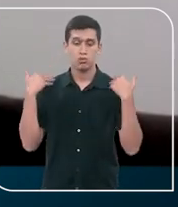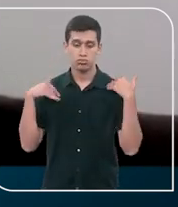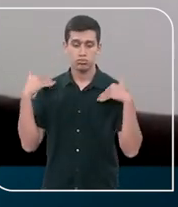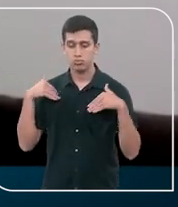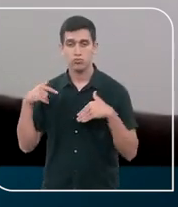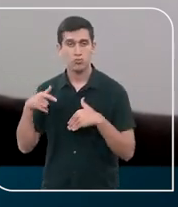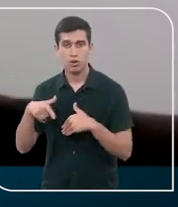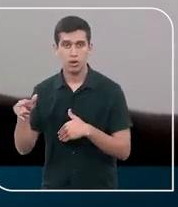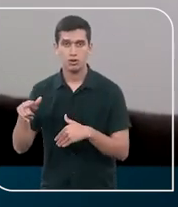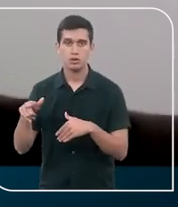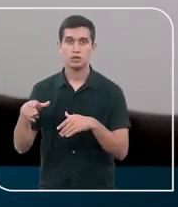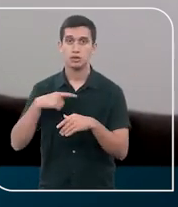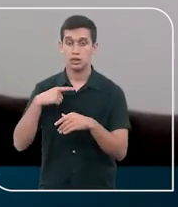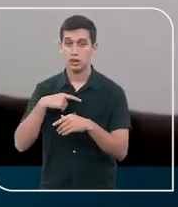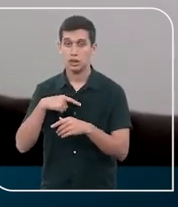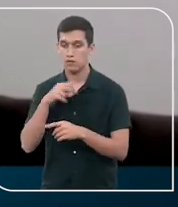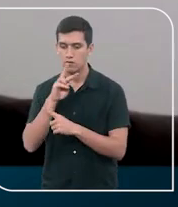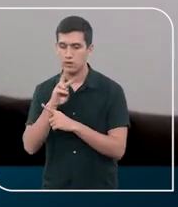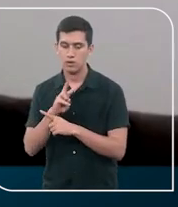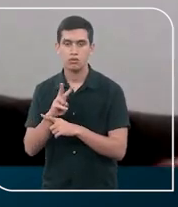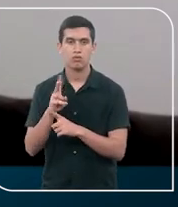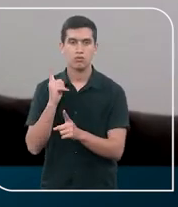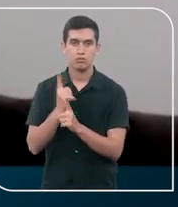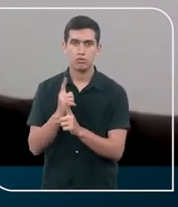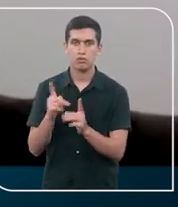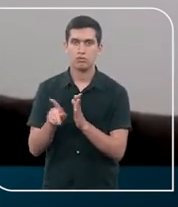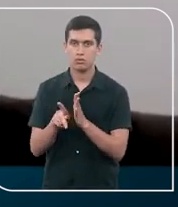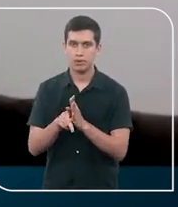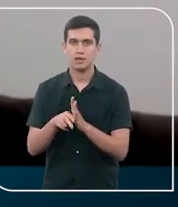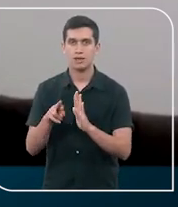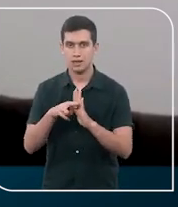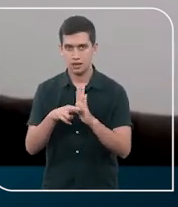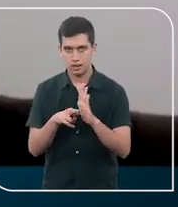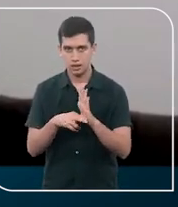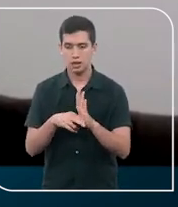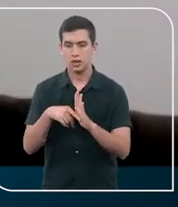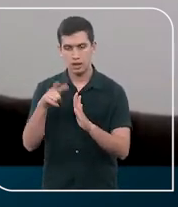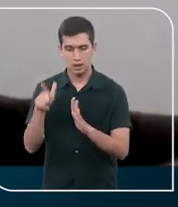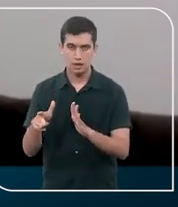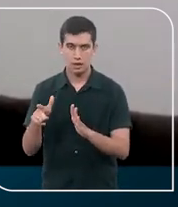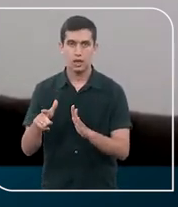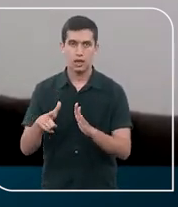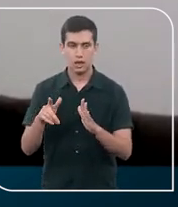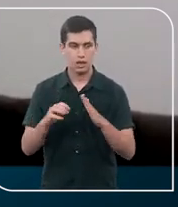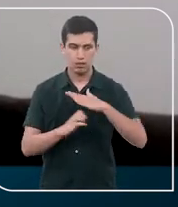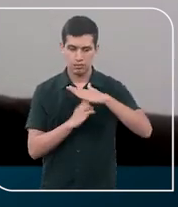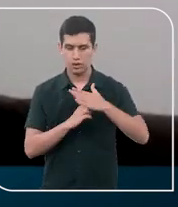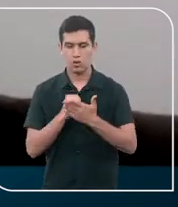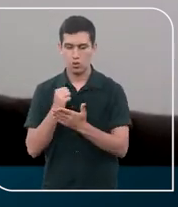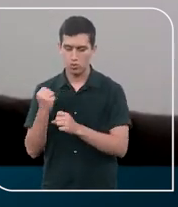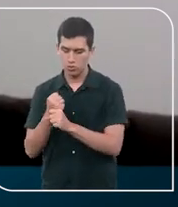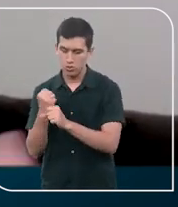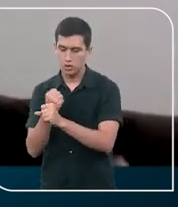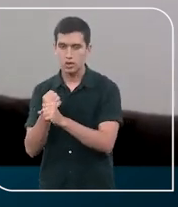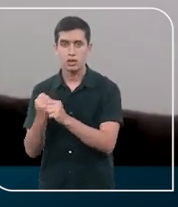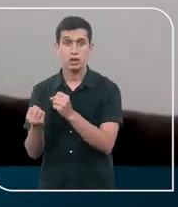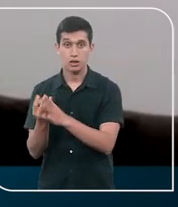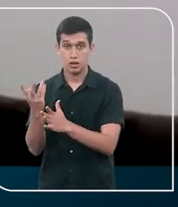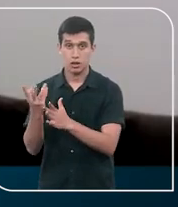uma relação em regra de consumo, em que há efetiva entrega de um bem, né, e que foi adquirido